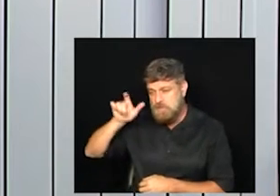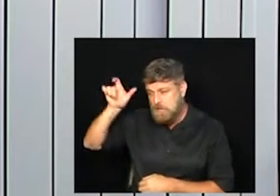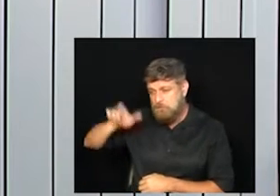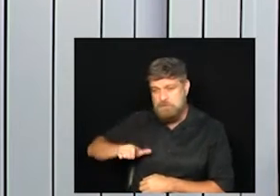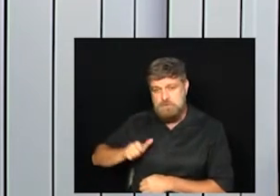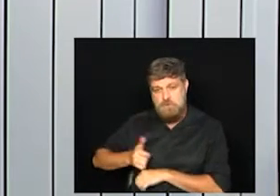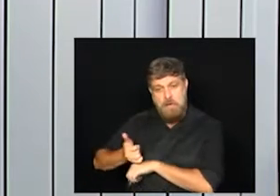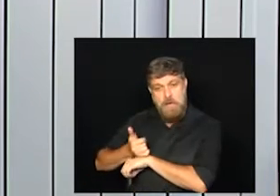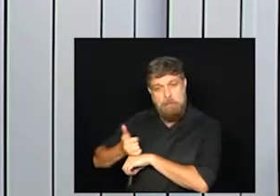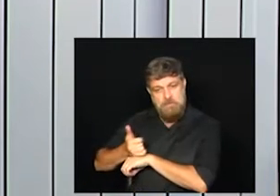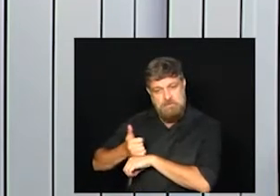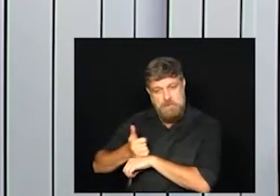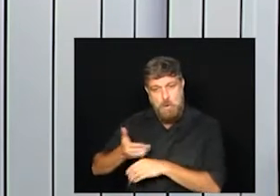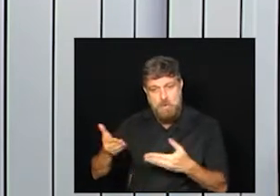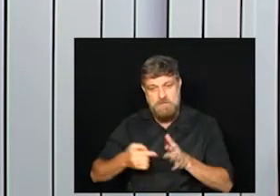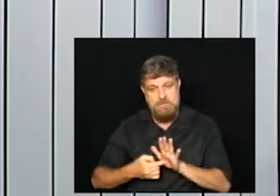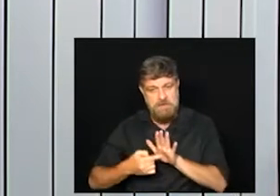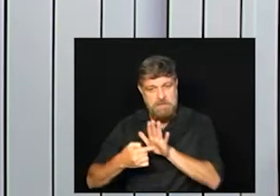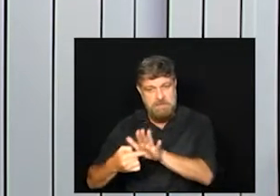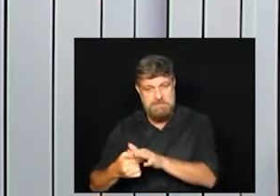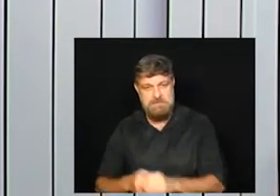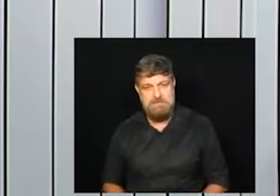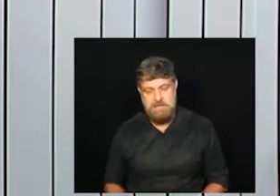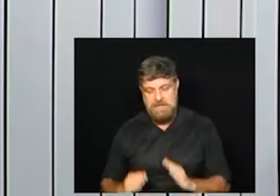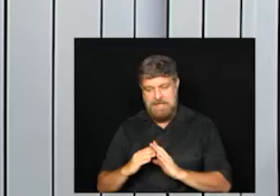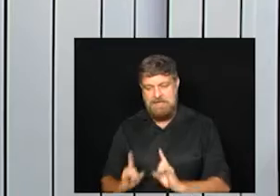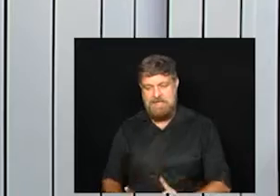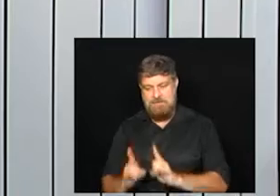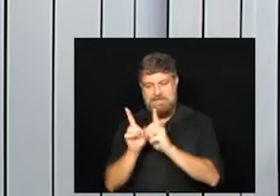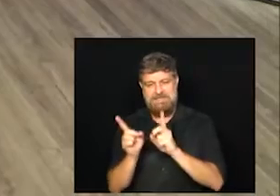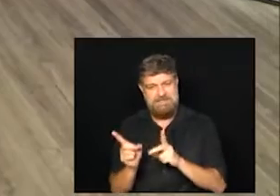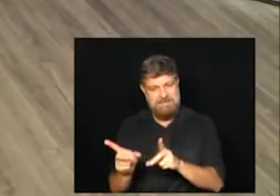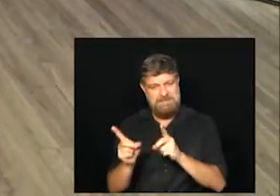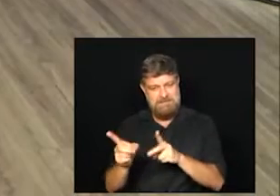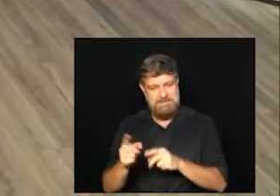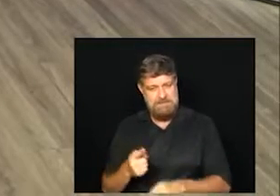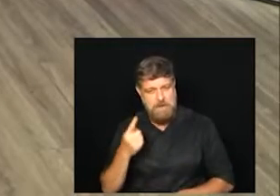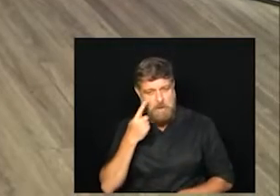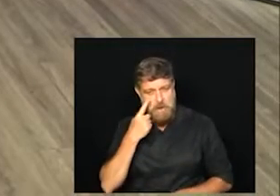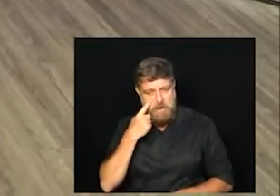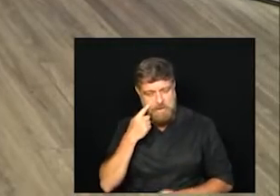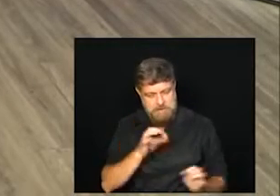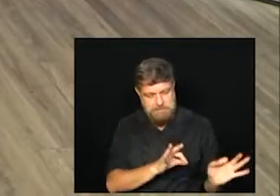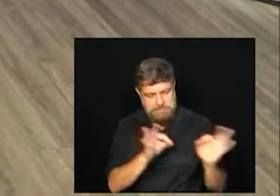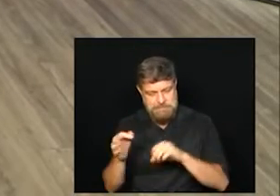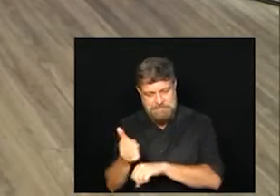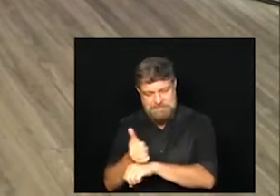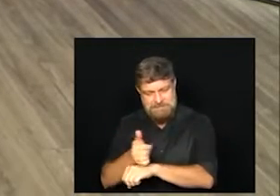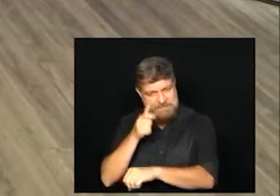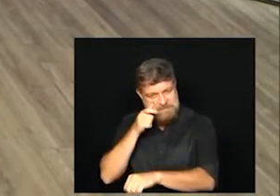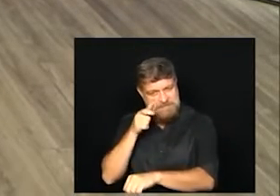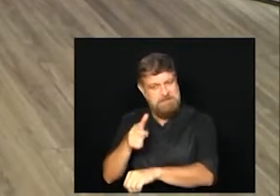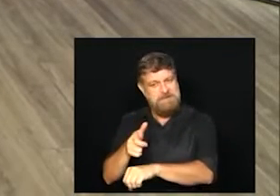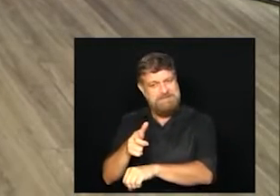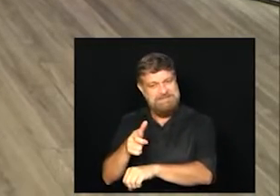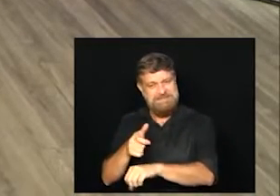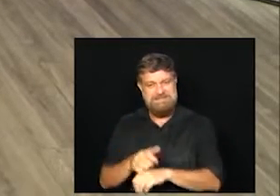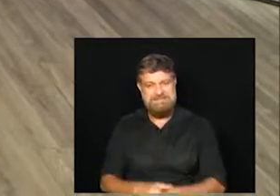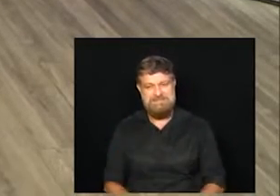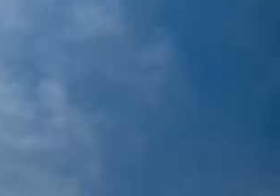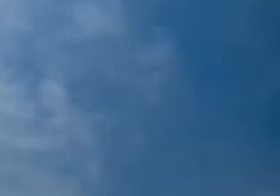especialista, e hoje nós vamos mostrar a de um corretor de imóveis. Então, a partir de agora, se liga na profissão.